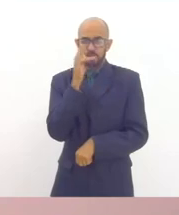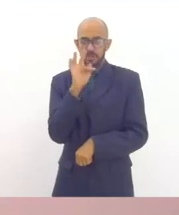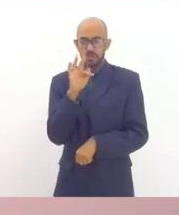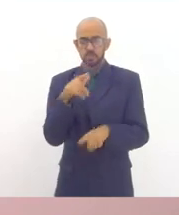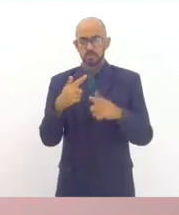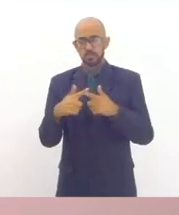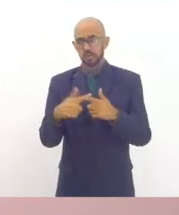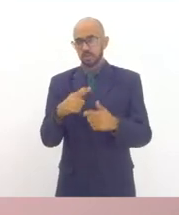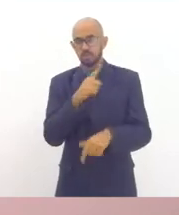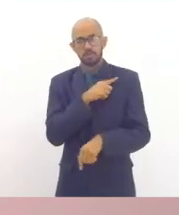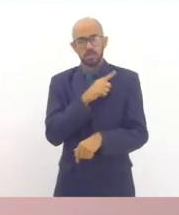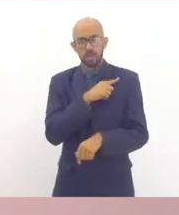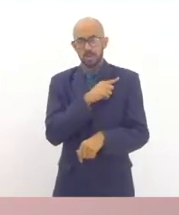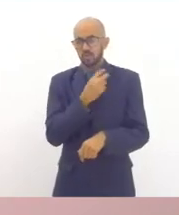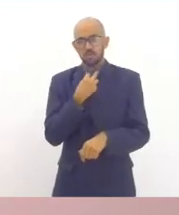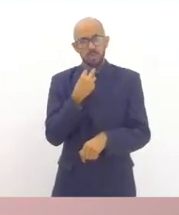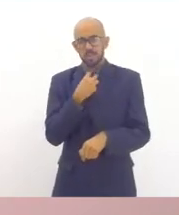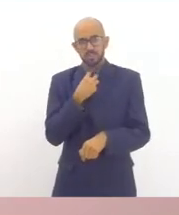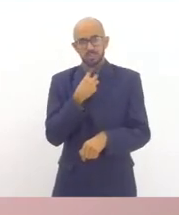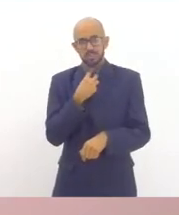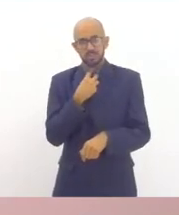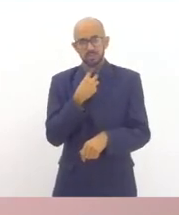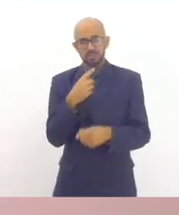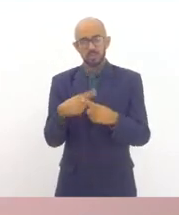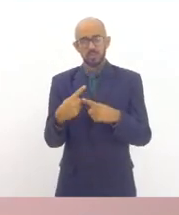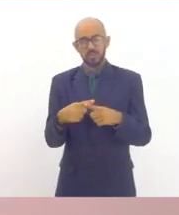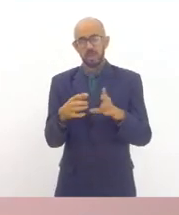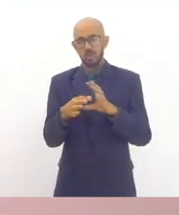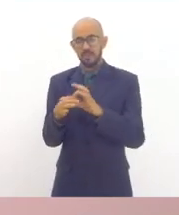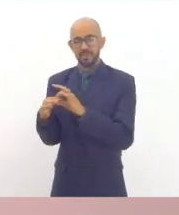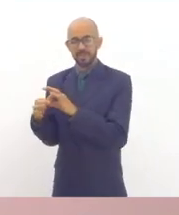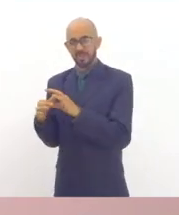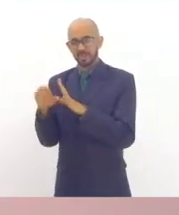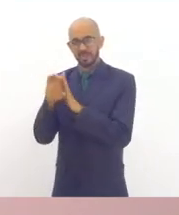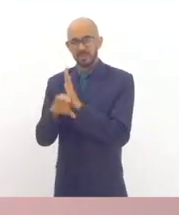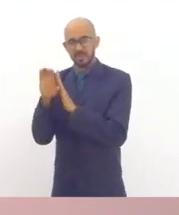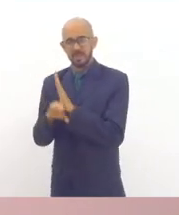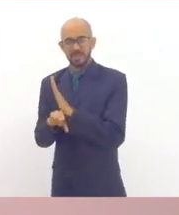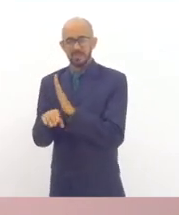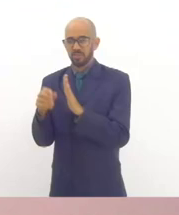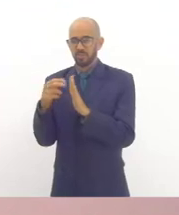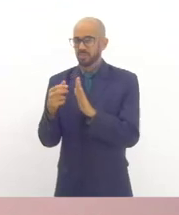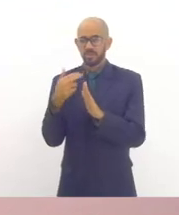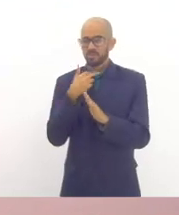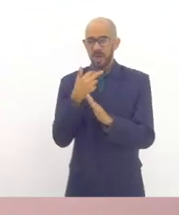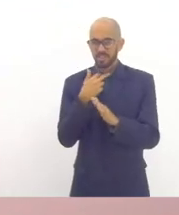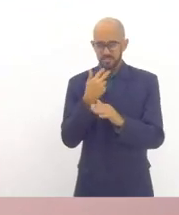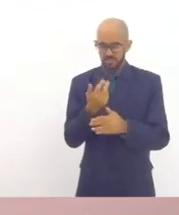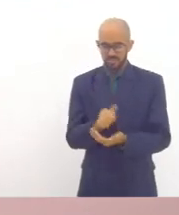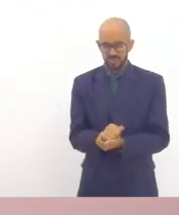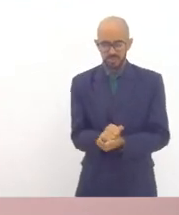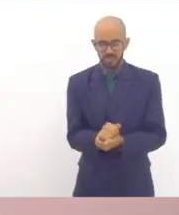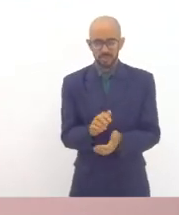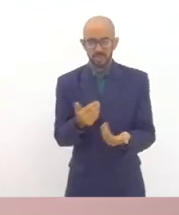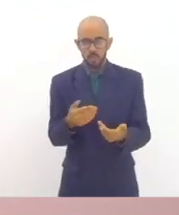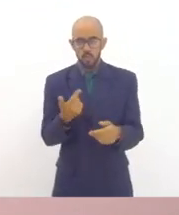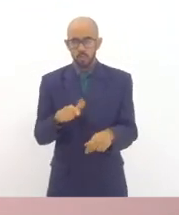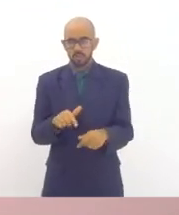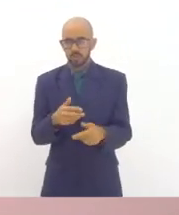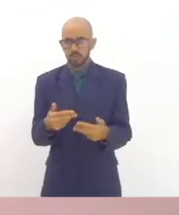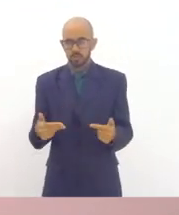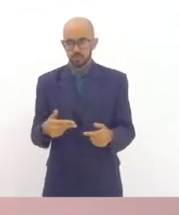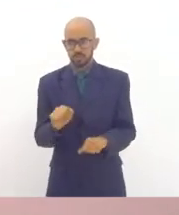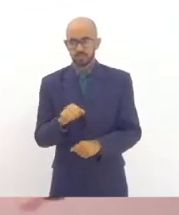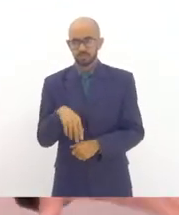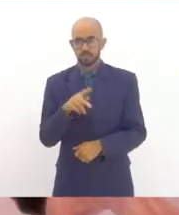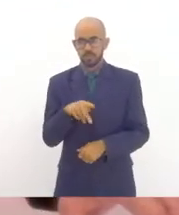porque a matriz curricular ela não deixa opção. Aí uma outra coisa, o professor Amândio